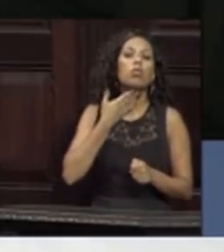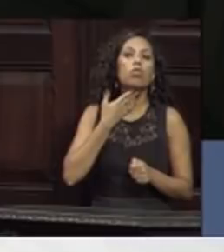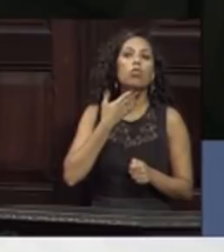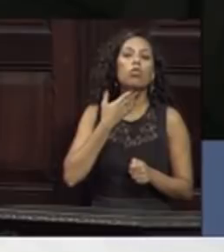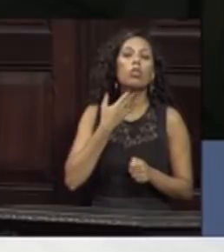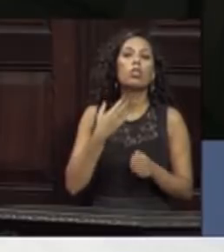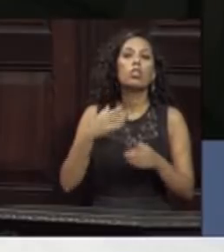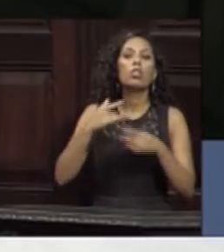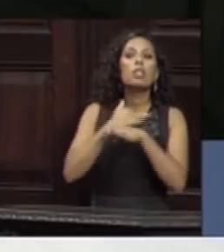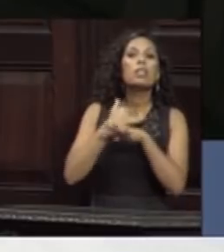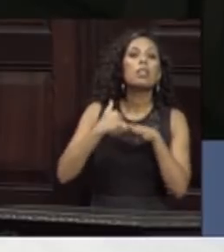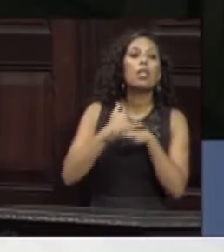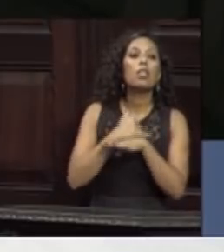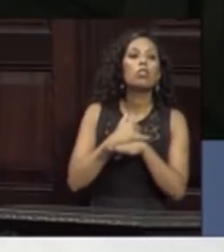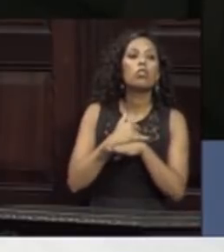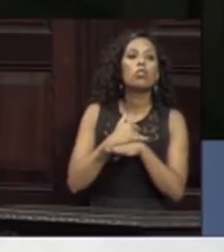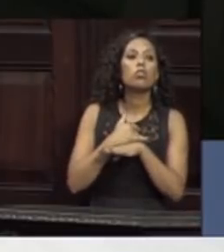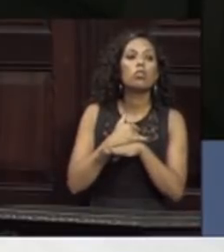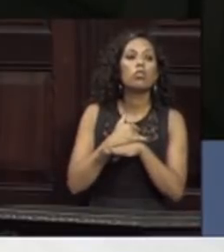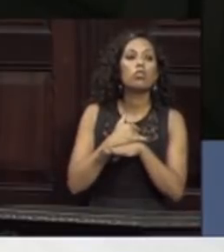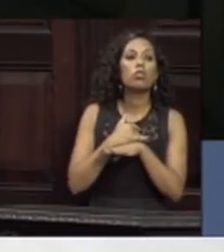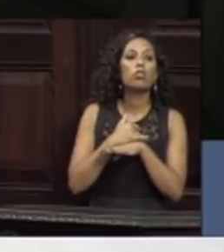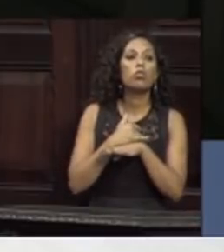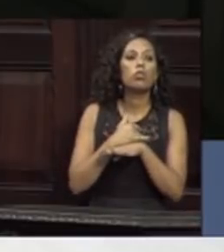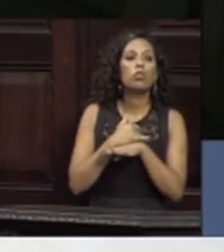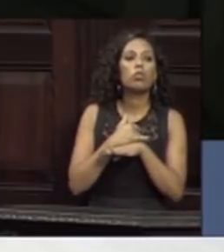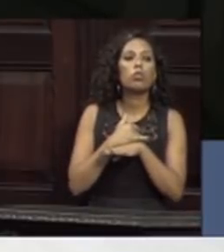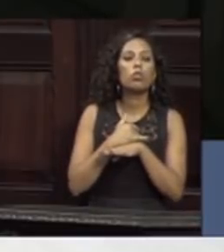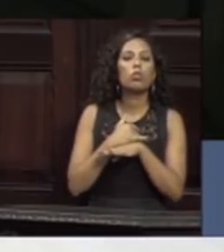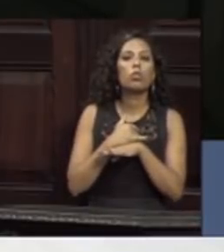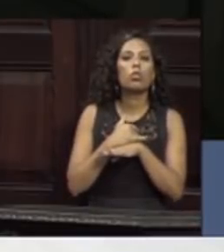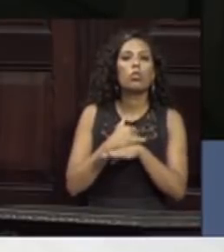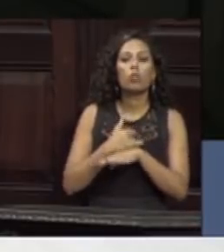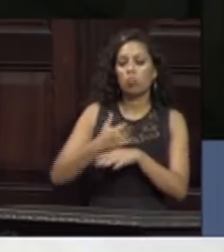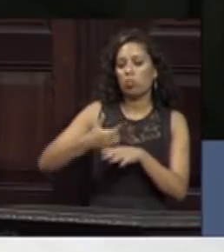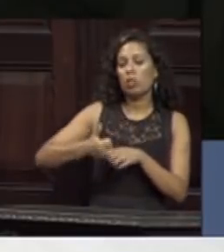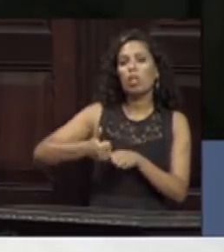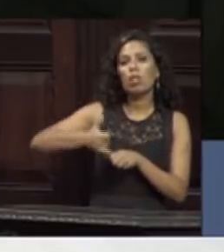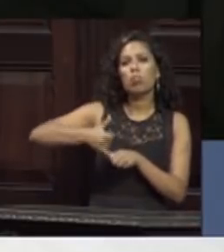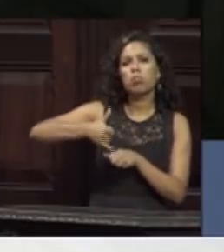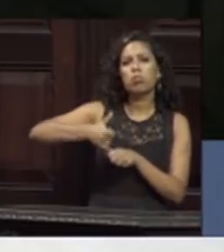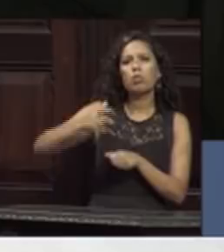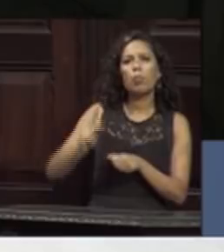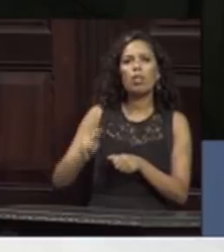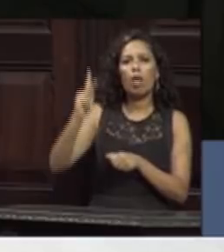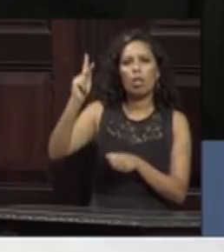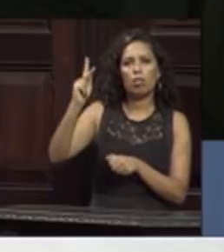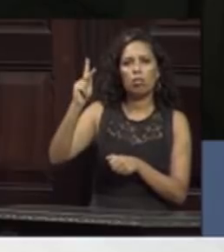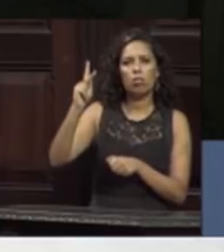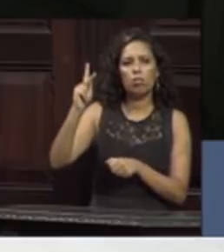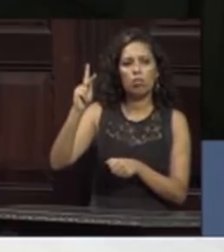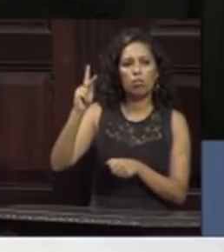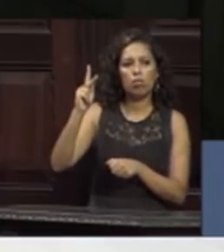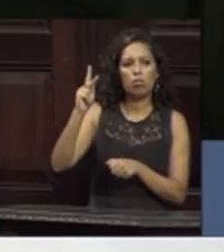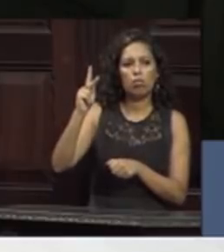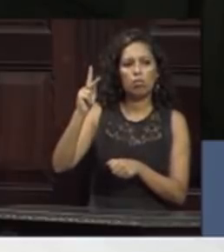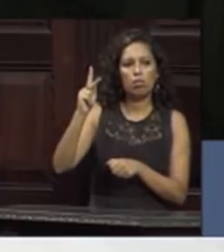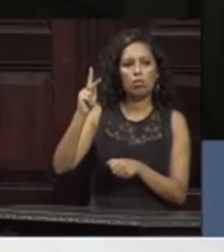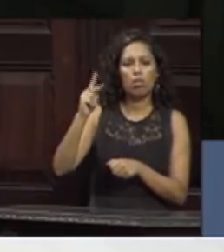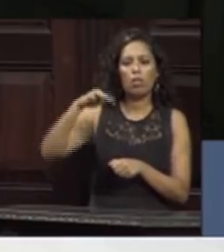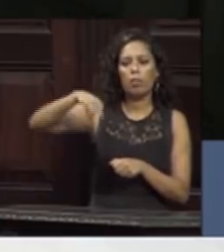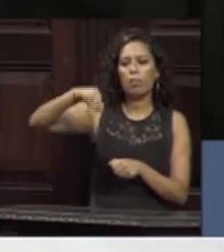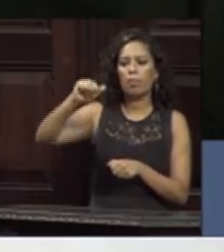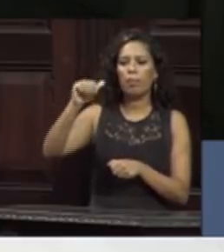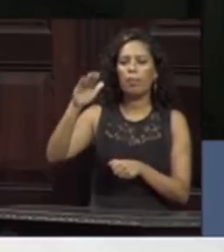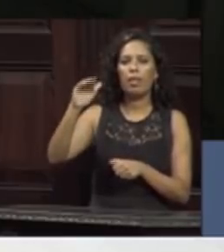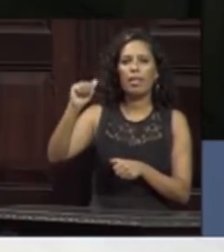municípios do interior fluminense, da Bacia do Petróleo, juntamente com o deputado Pudim, tenho certeza, Campos, Macaé,